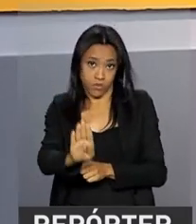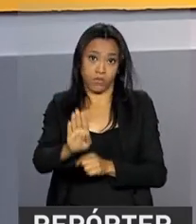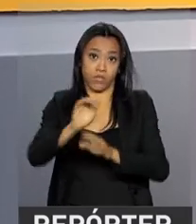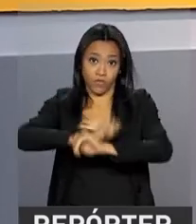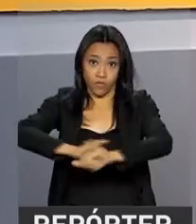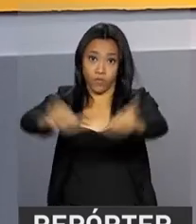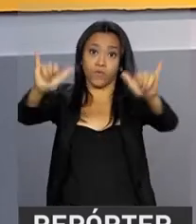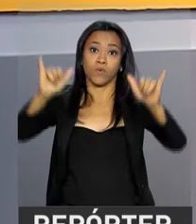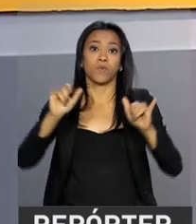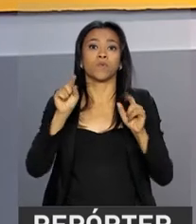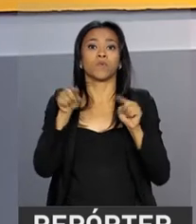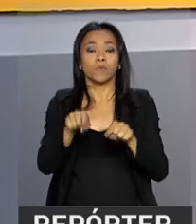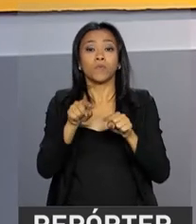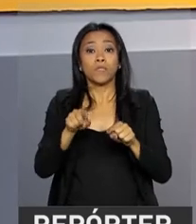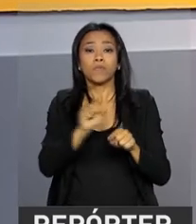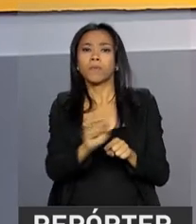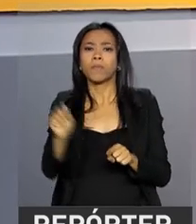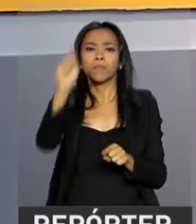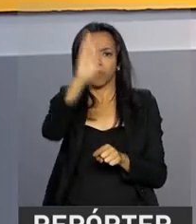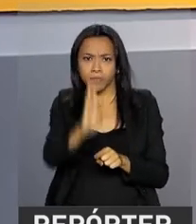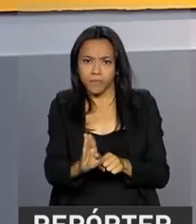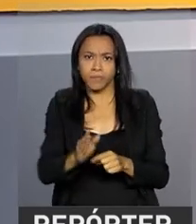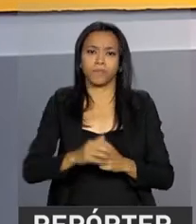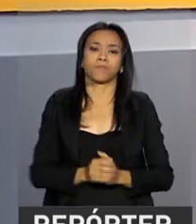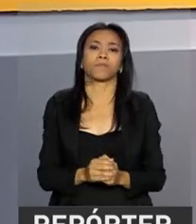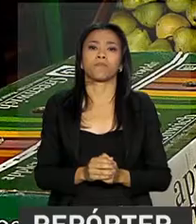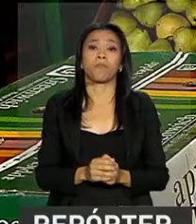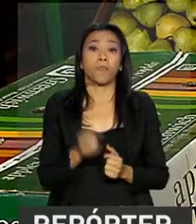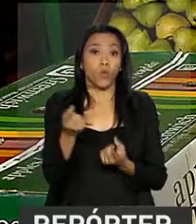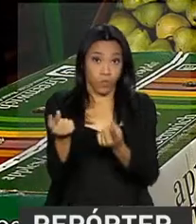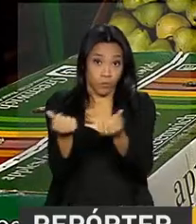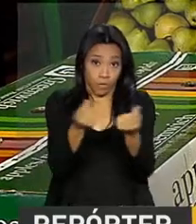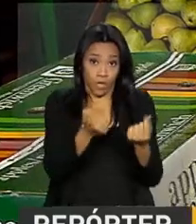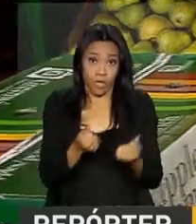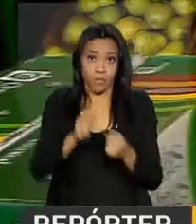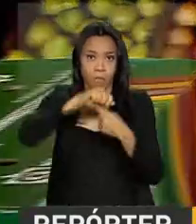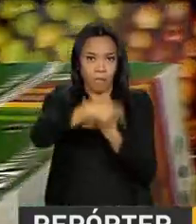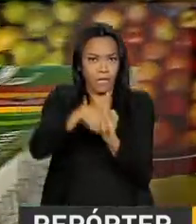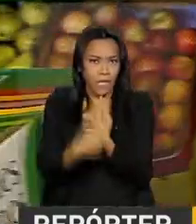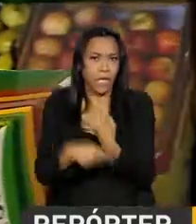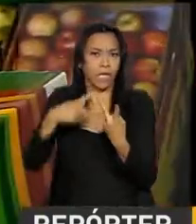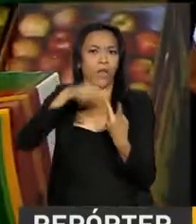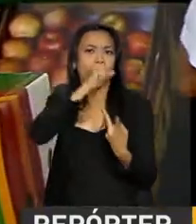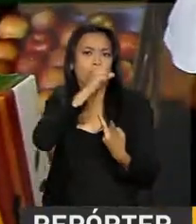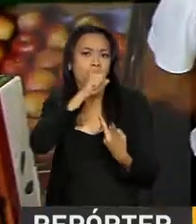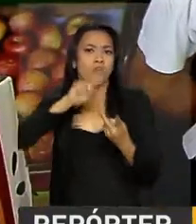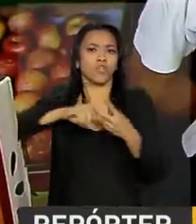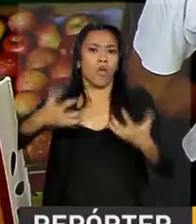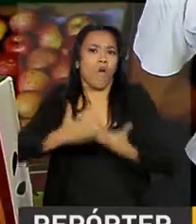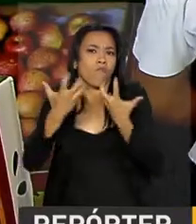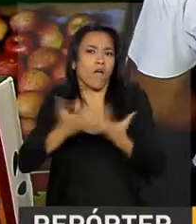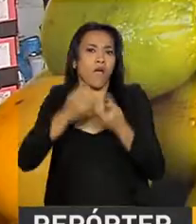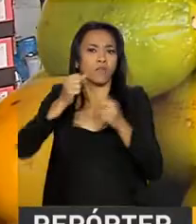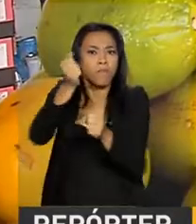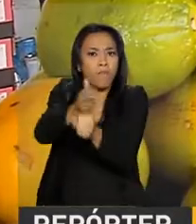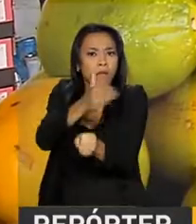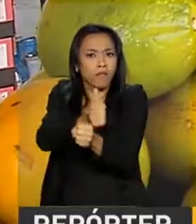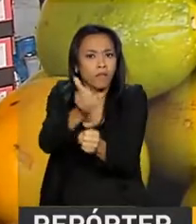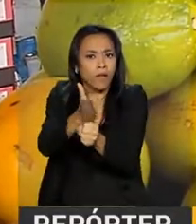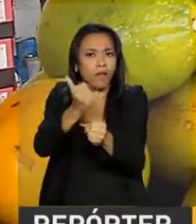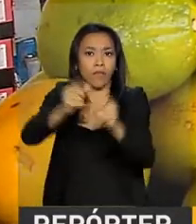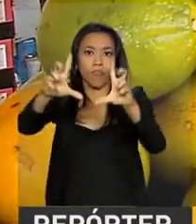a companhia nacional de abastecimento os preços da banana laranja do alface da batata